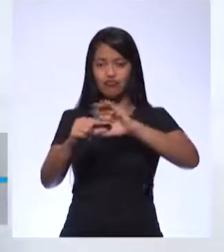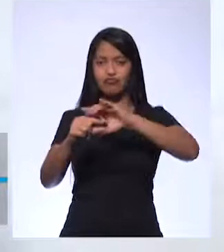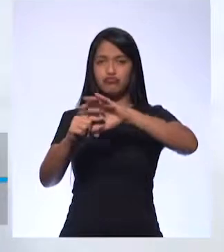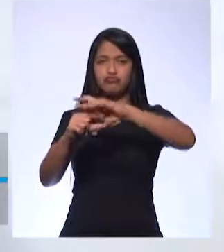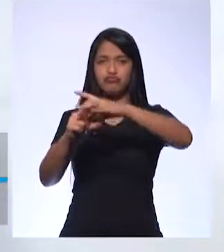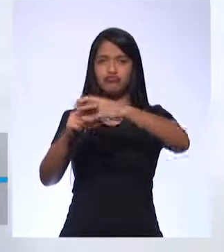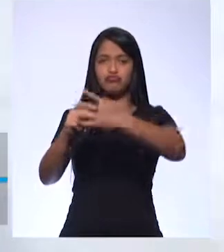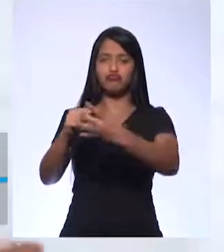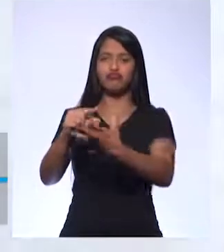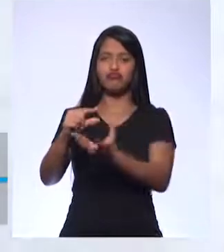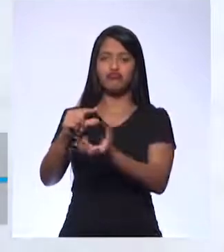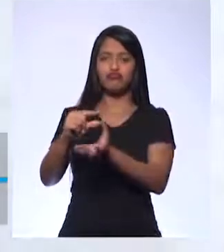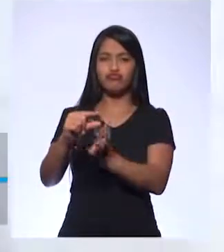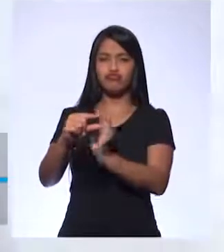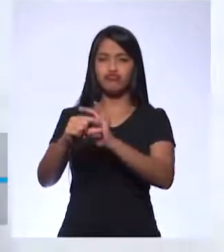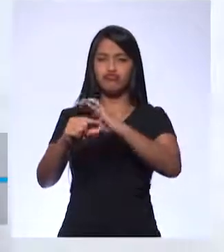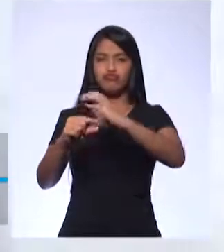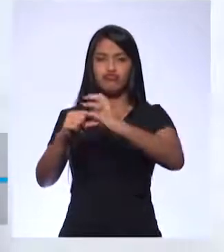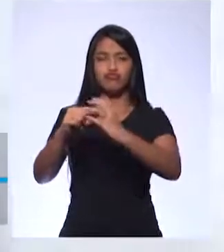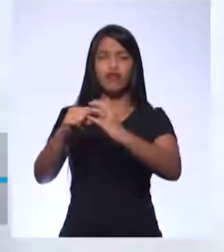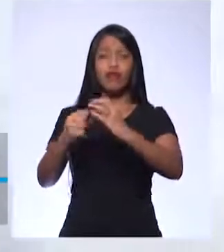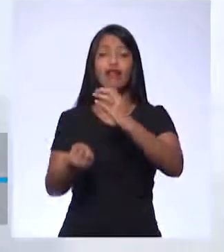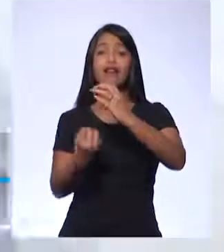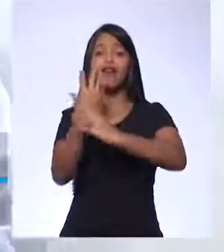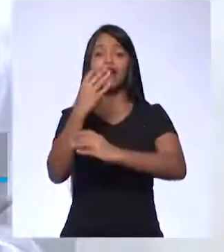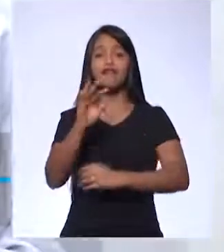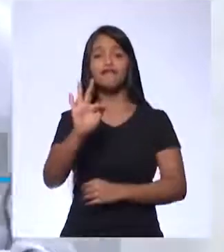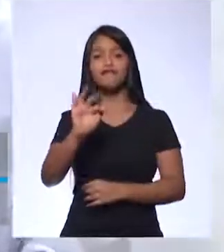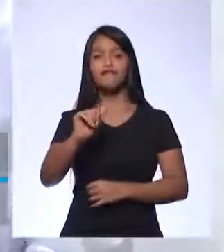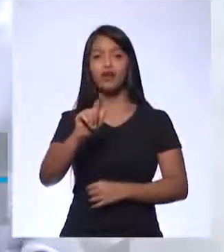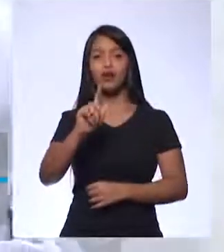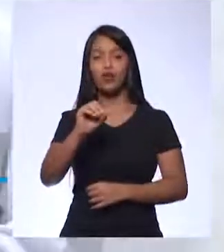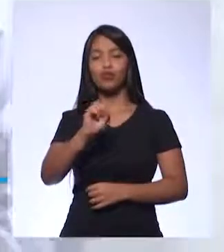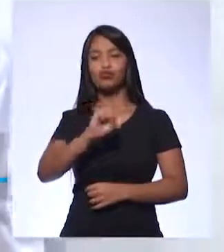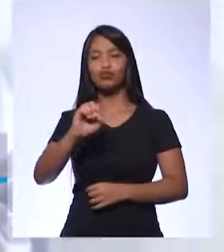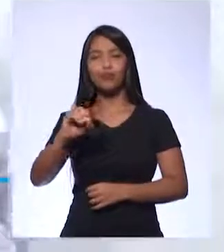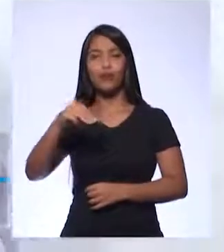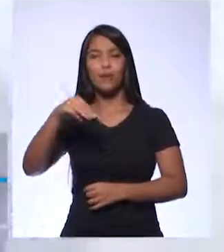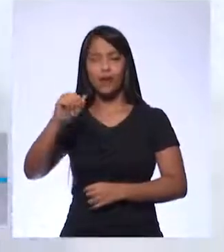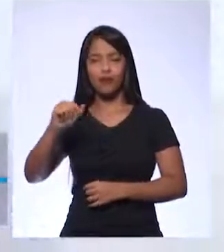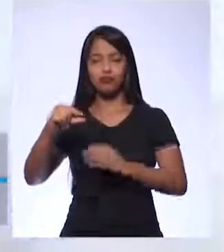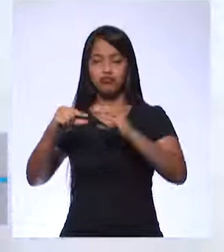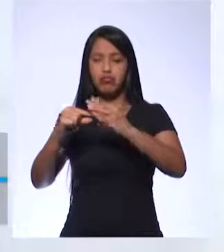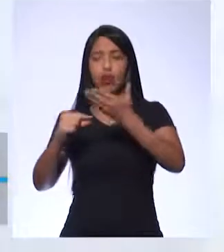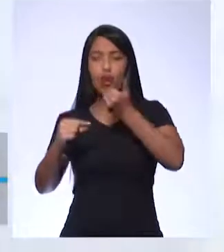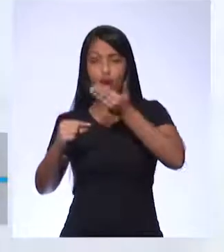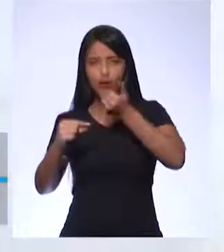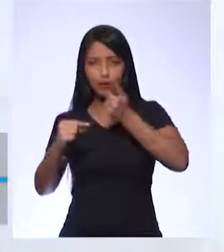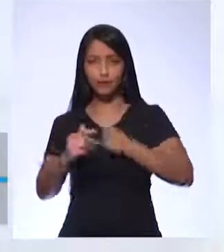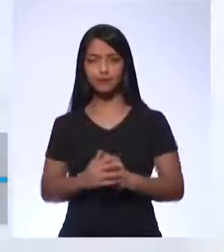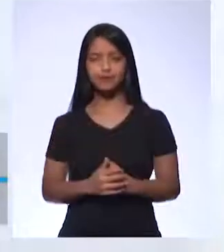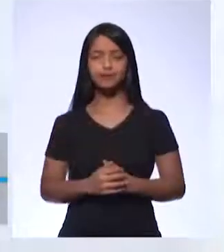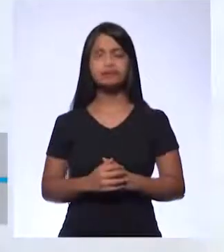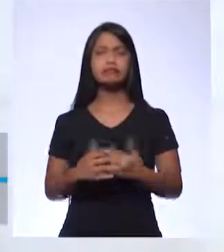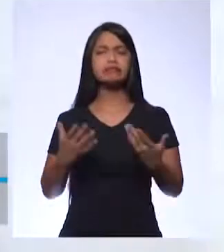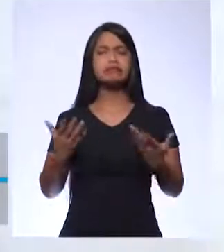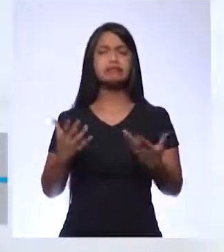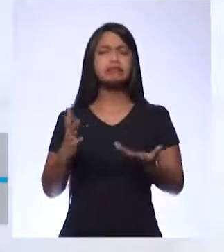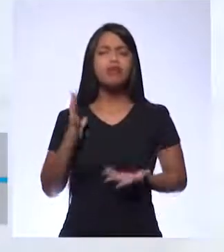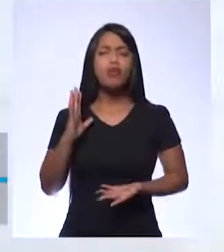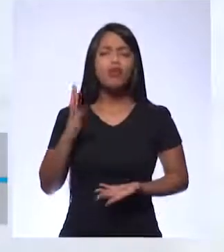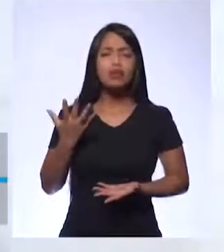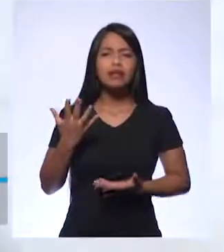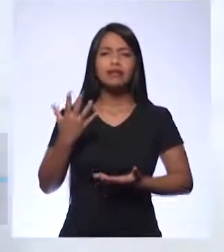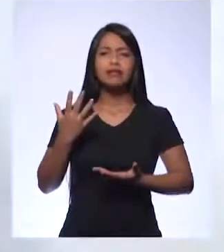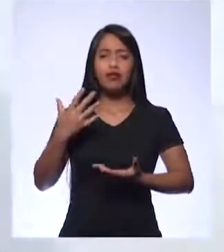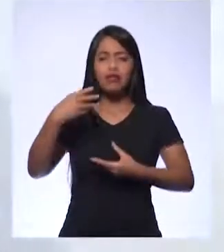vão englobar, formando o fagossoma lá que foi falado muito bem na resposta, tá? Então, basicamente é isso. Mas como que isso acontece na prática? Coloca aí para mim,